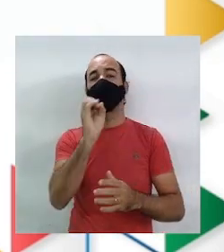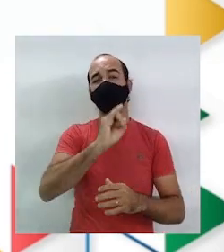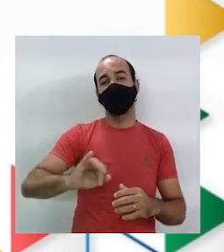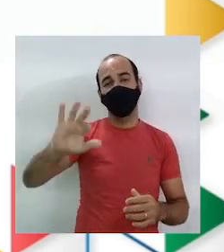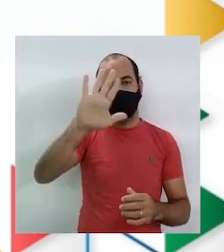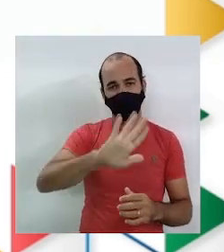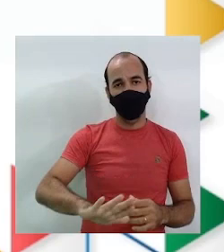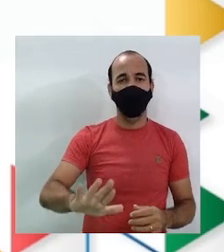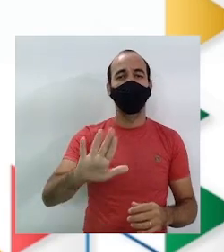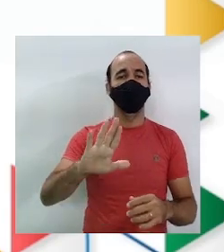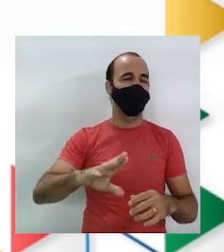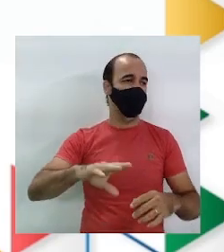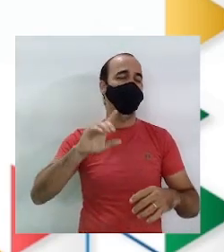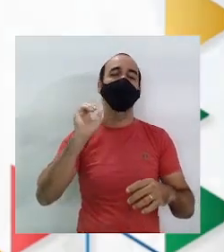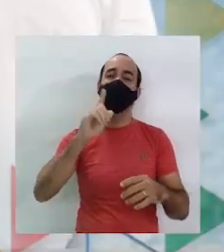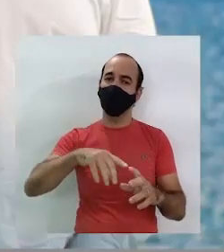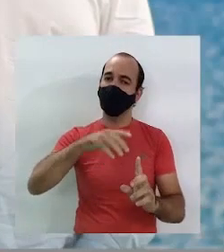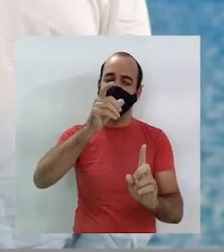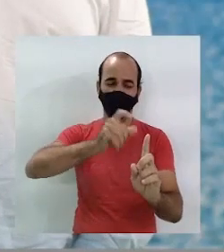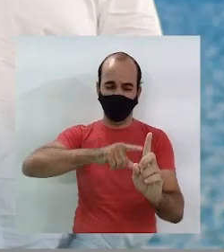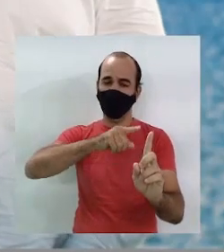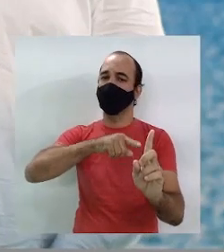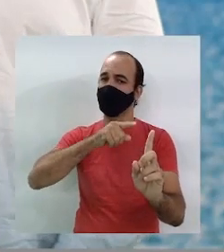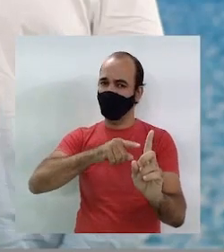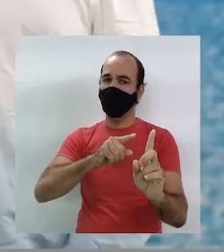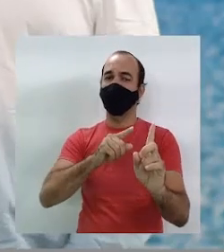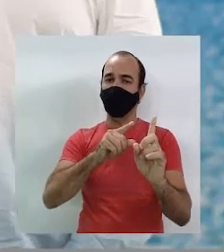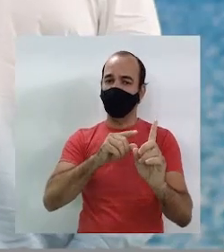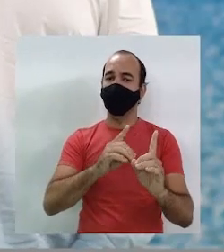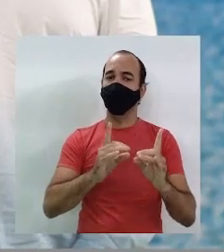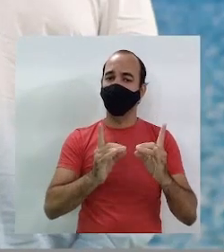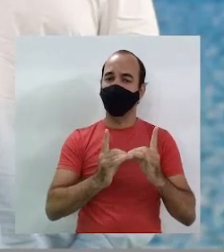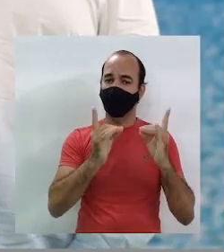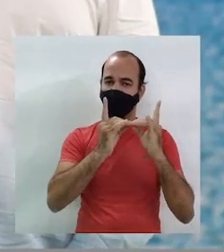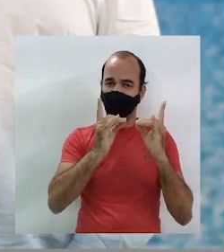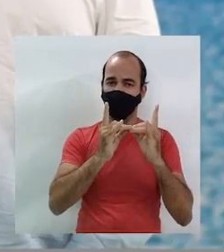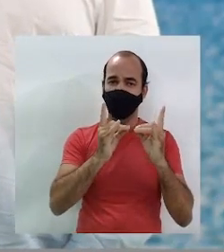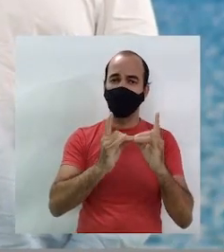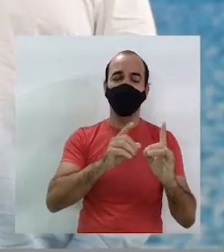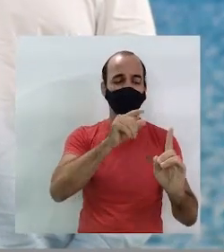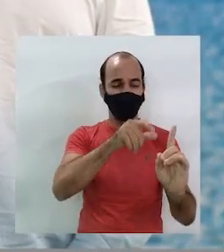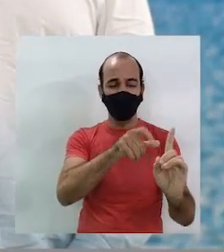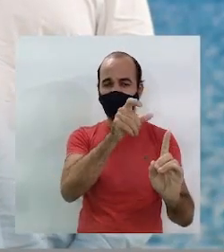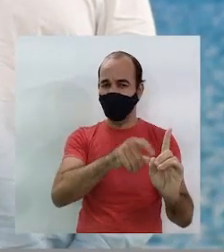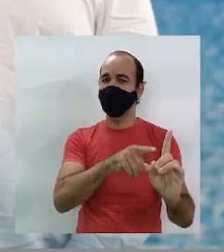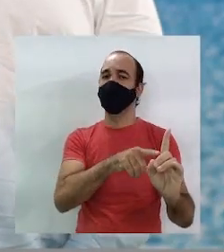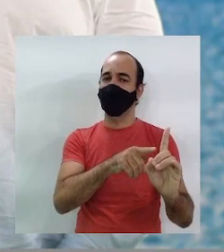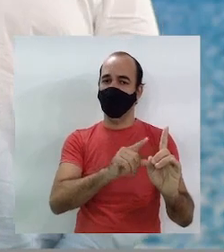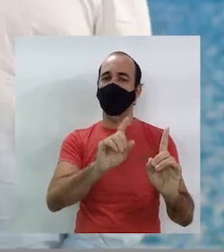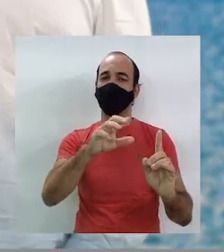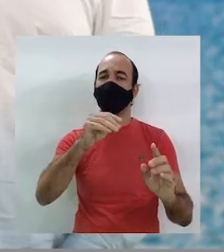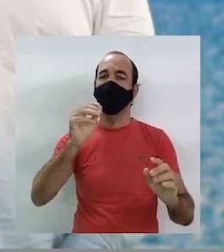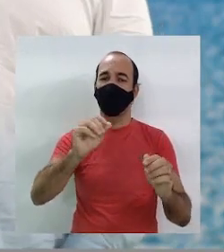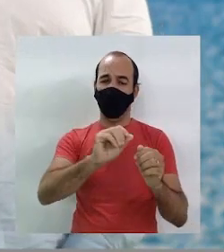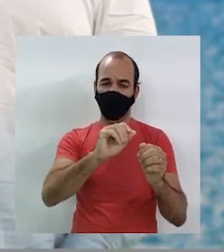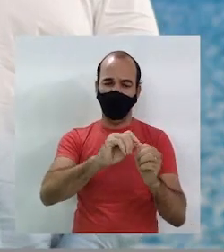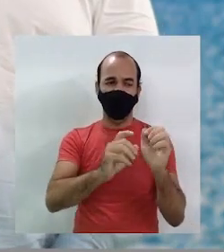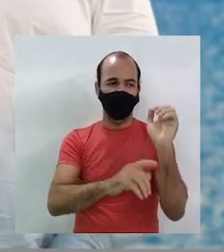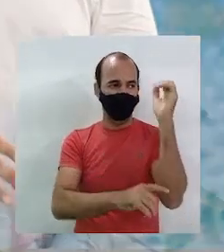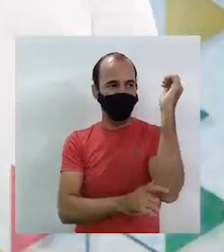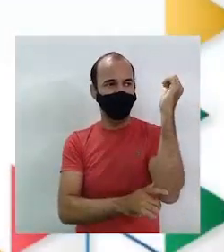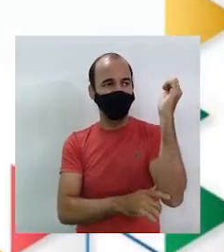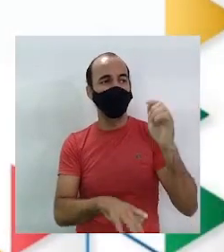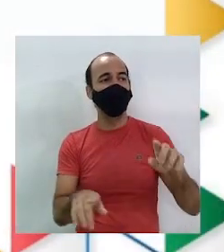das várias obras do artista Francisco Brenan. Aí nós temos a Torre de Cristal, que faz parte